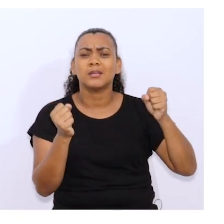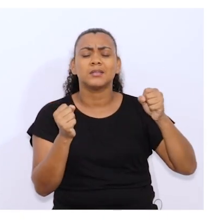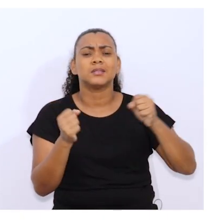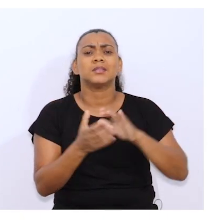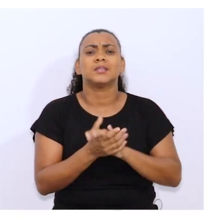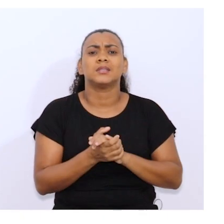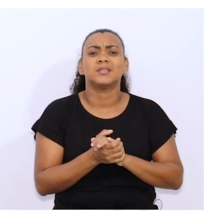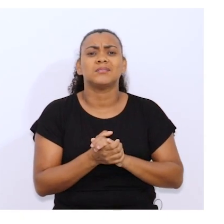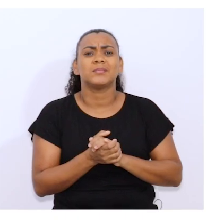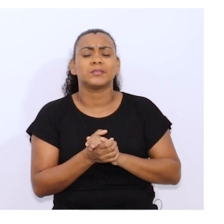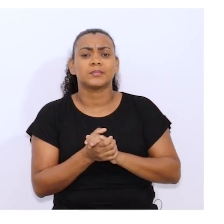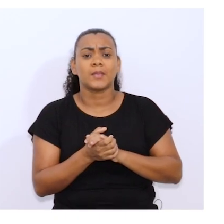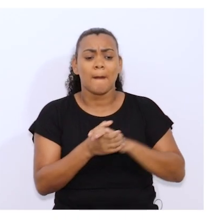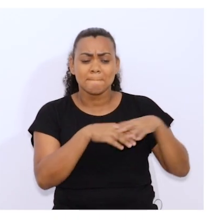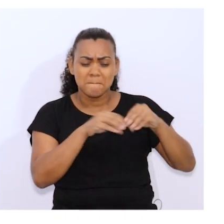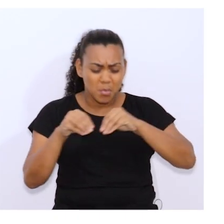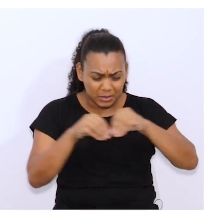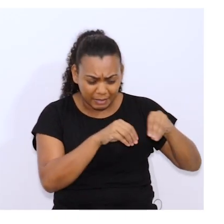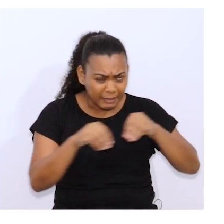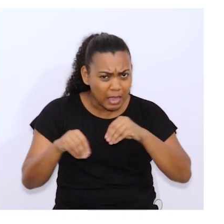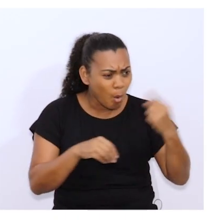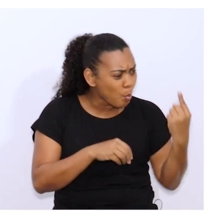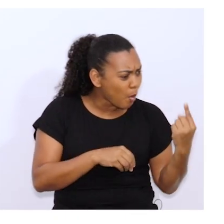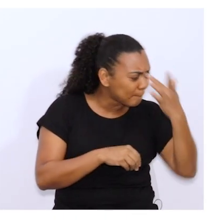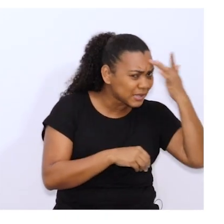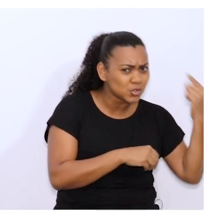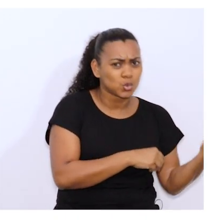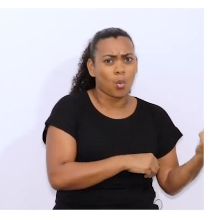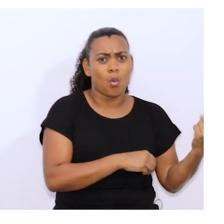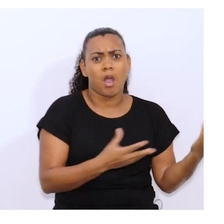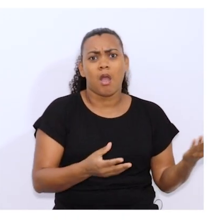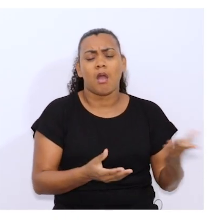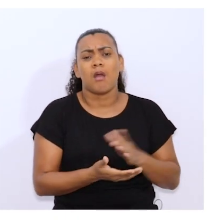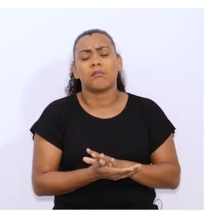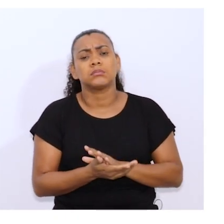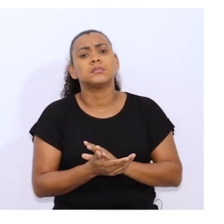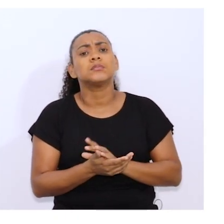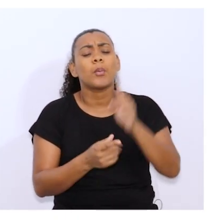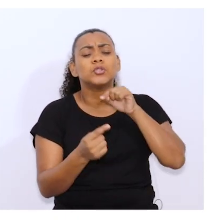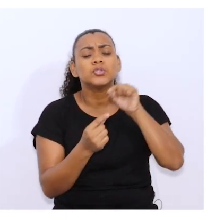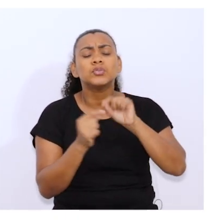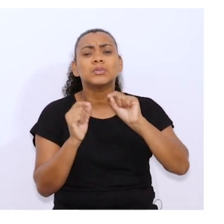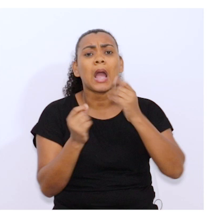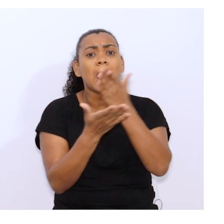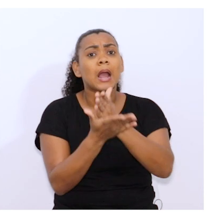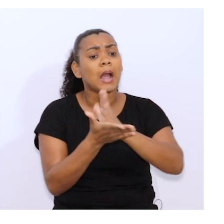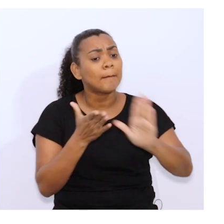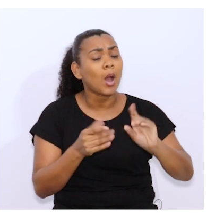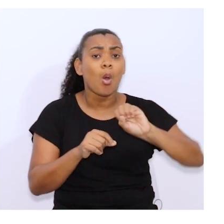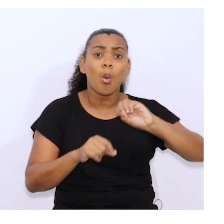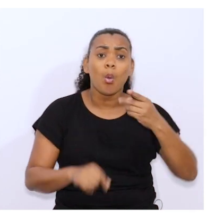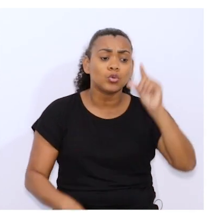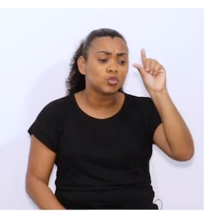máxima muita terra nas mãos de poucos, ou seja, objetiva acabar ou